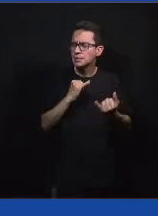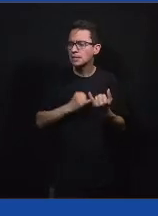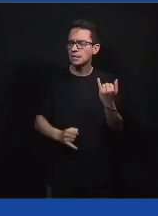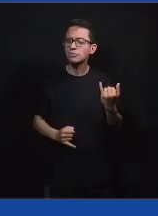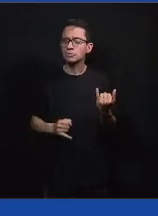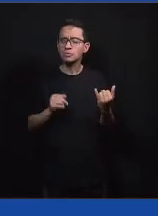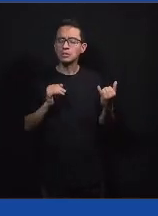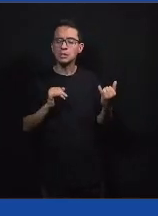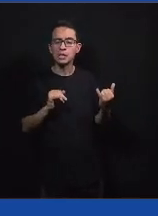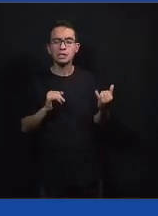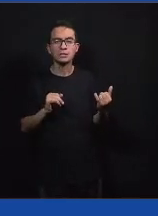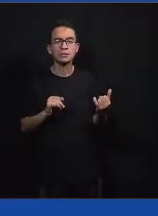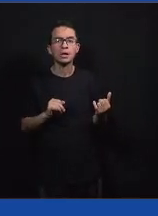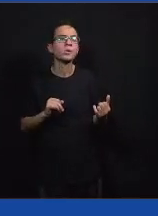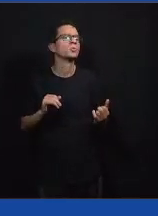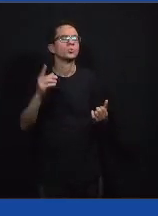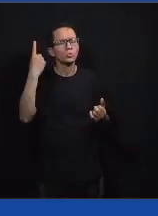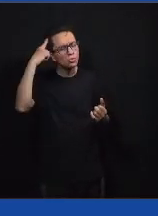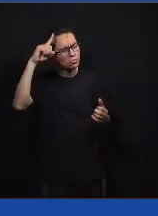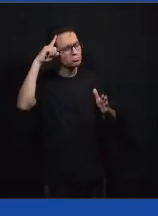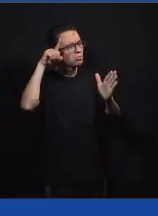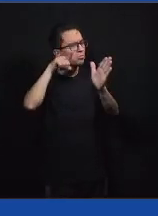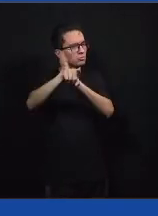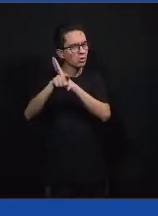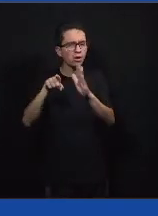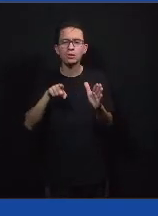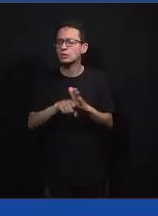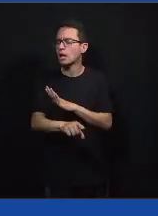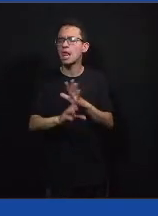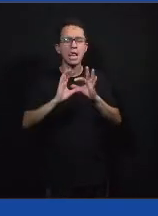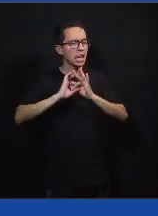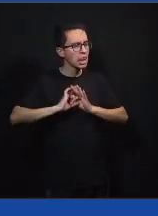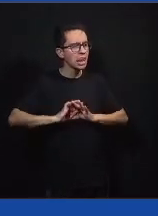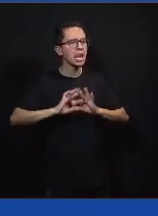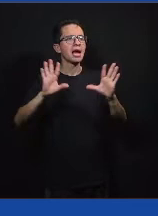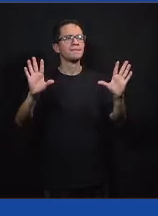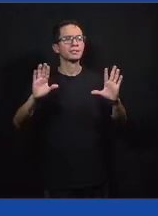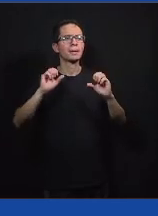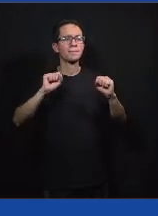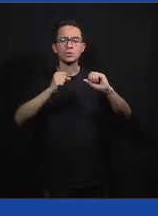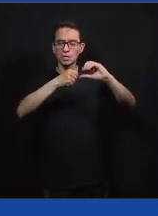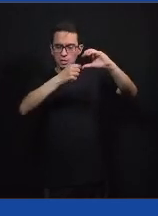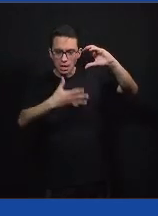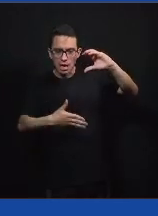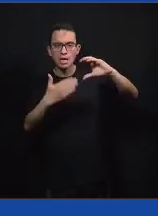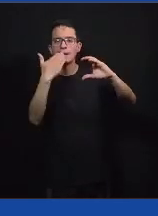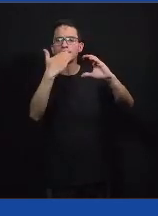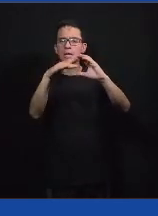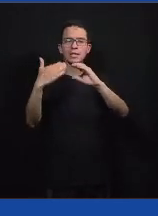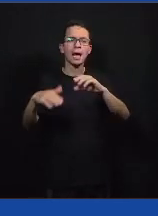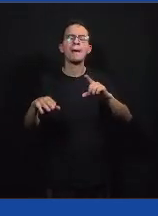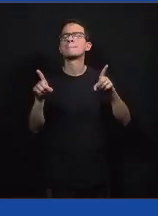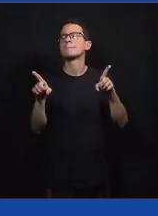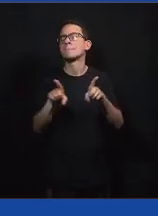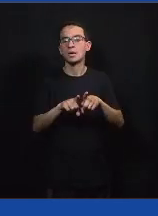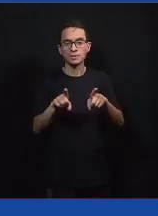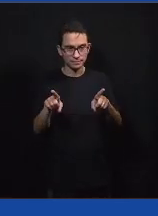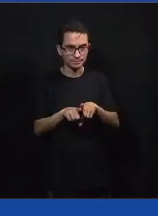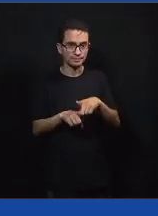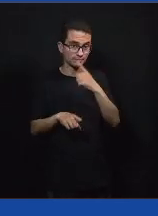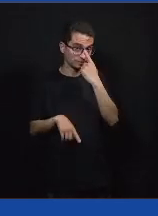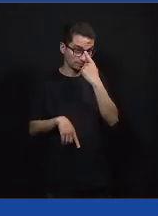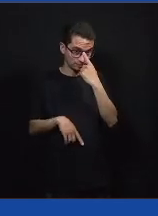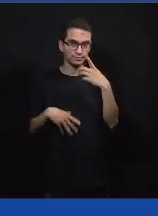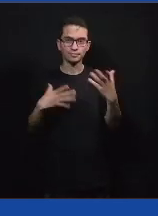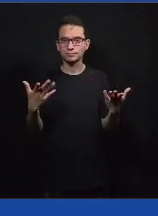cidade é queria te dar algumas dúvidas pode perguntar aqui para gente também enviando pelo chat ou nós temos né por 15